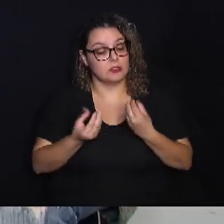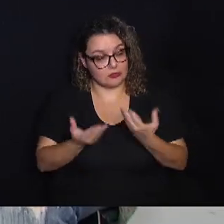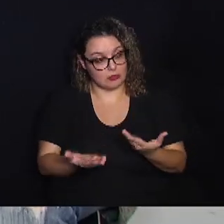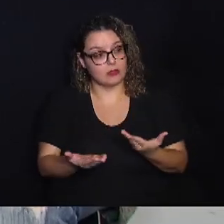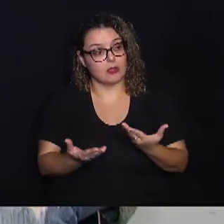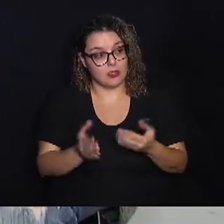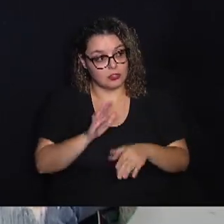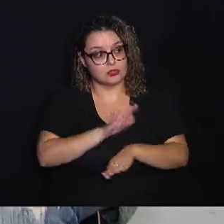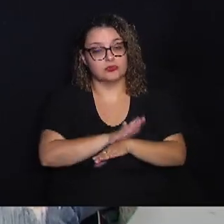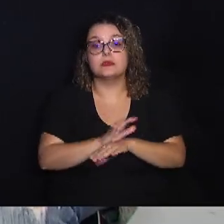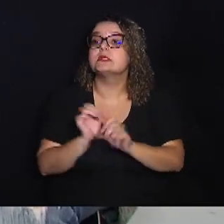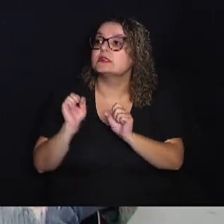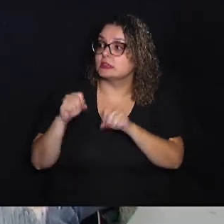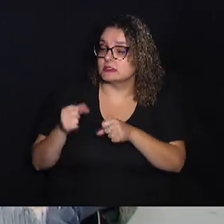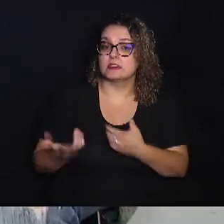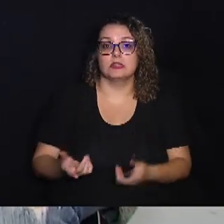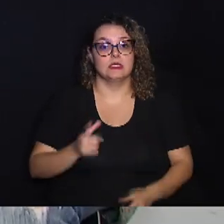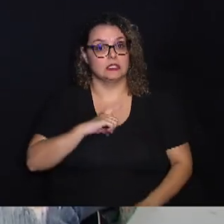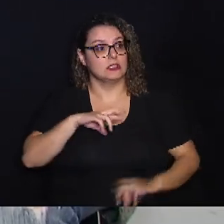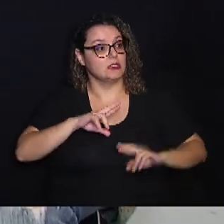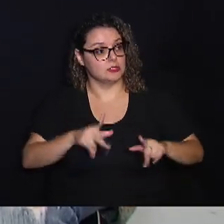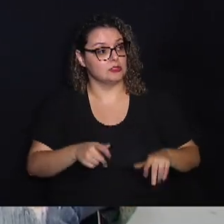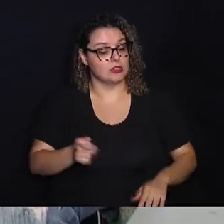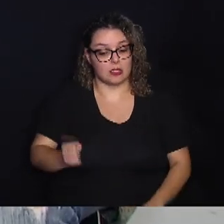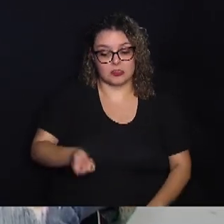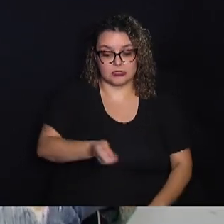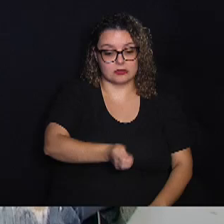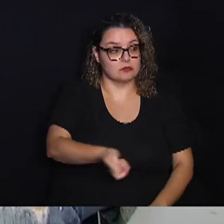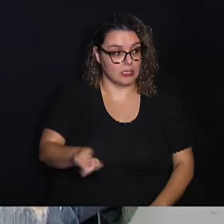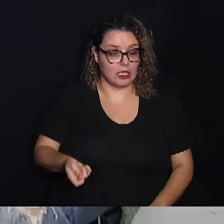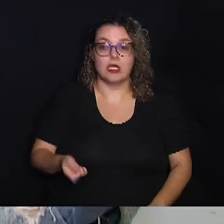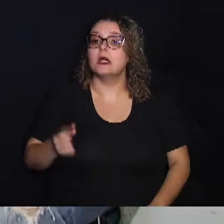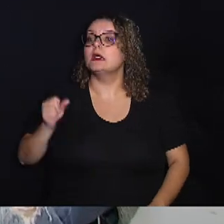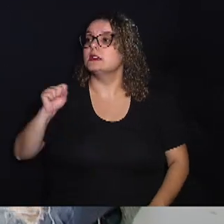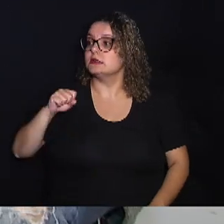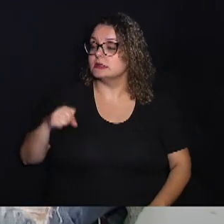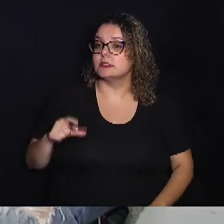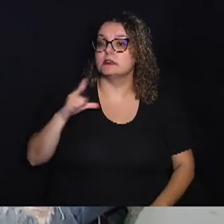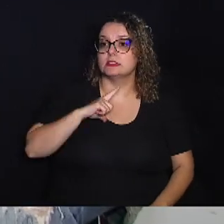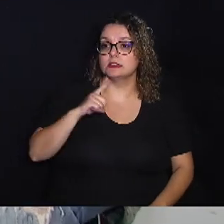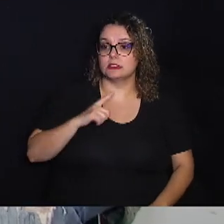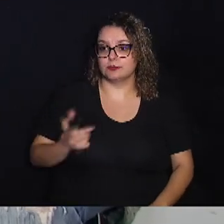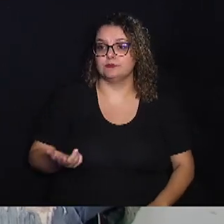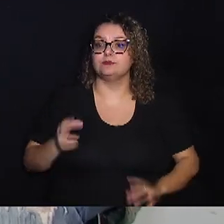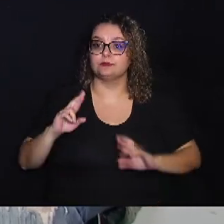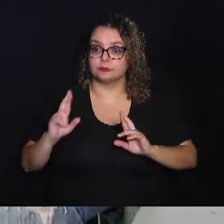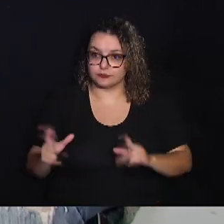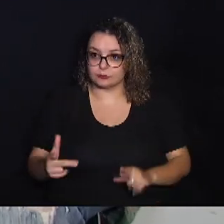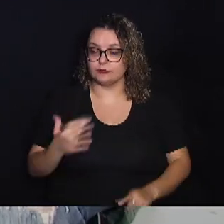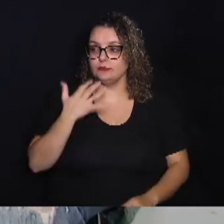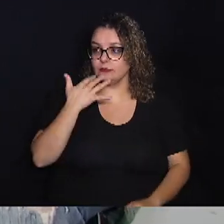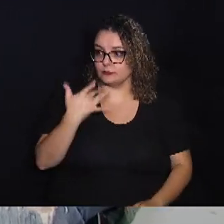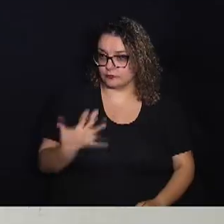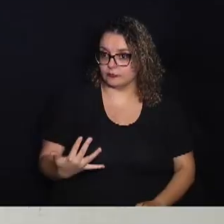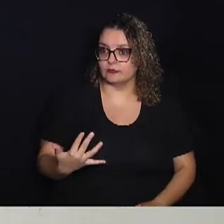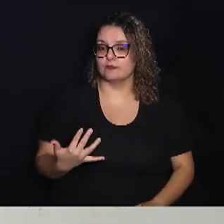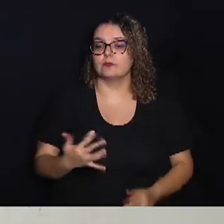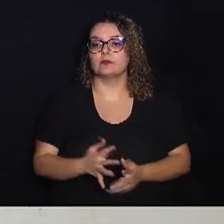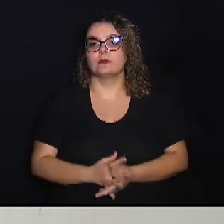Sim. né? E tem a diferenciação das bengalas também, né? Tem a bengala, as diferentes cores de bengala,